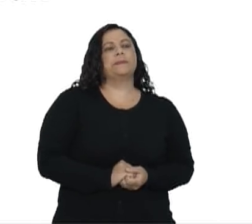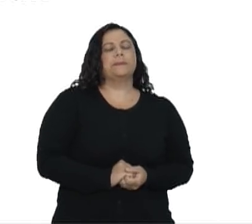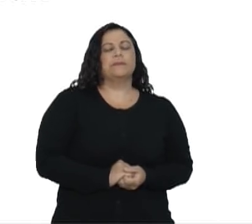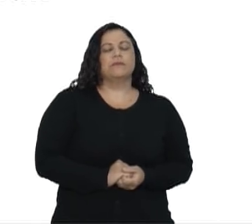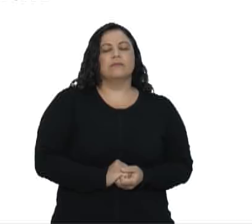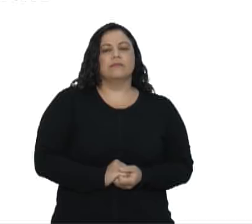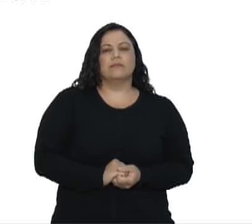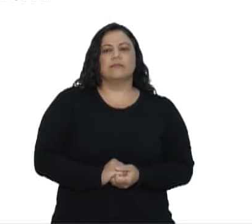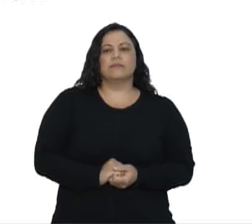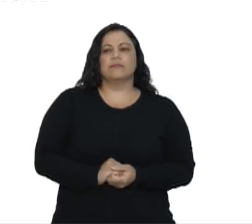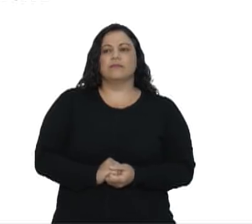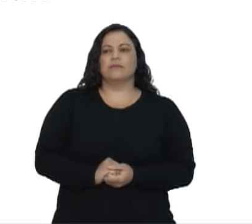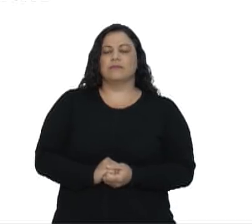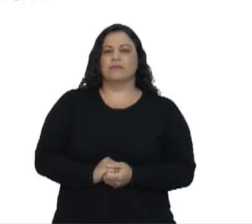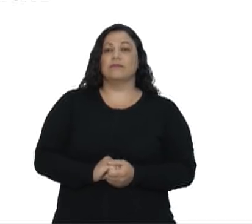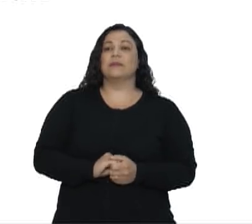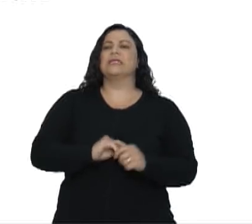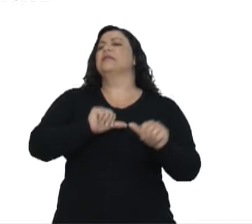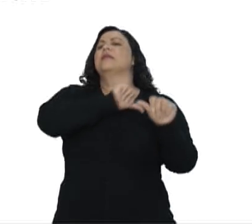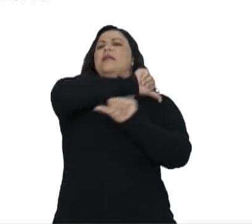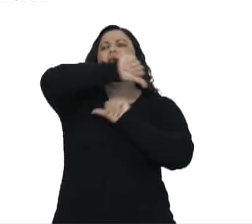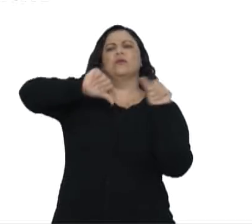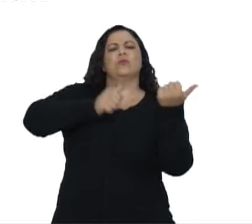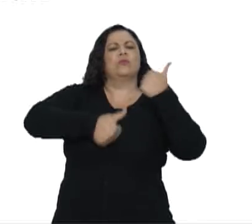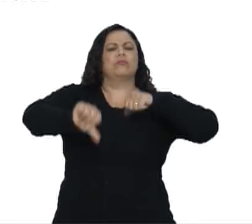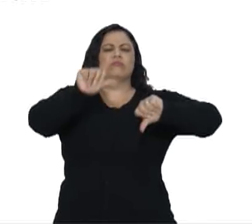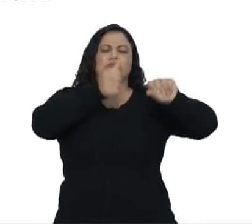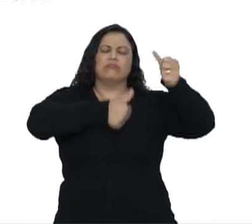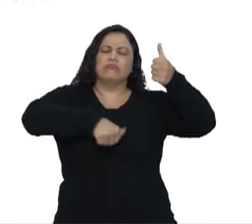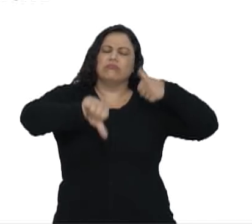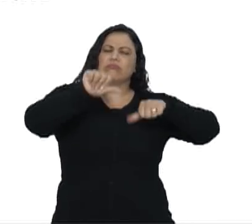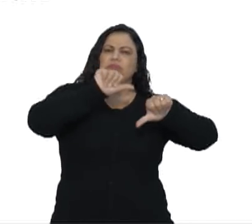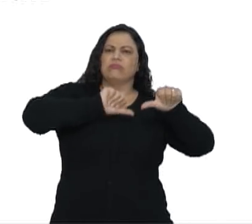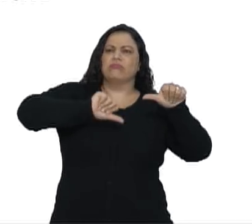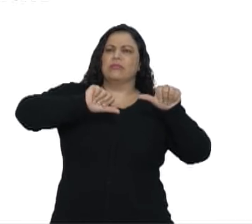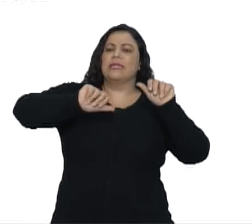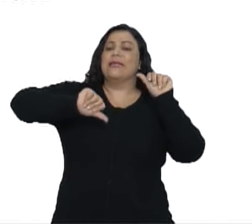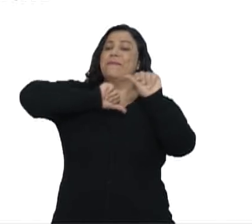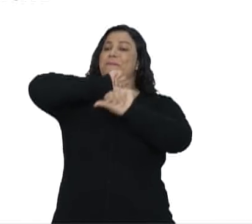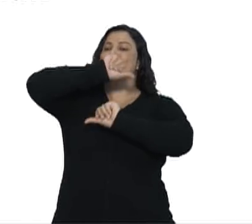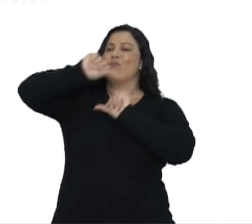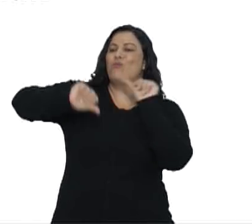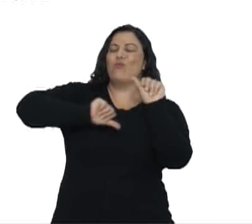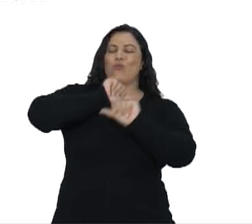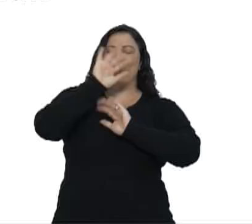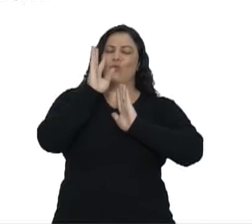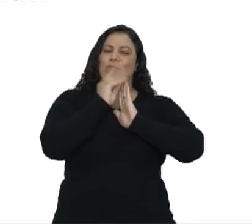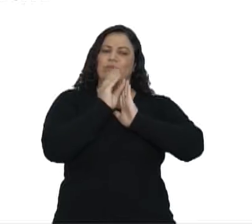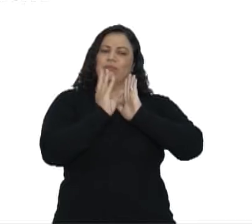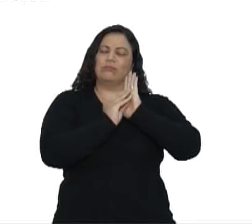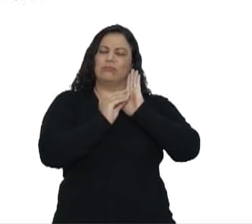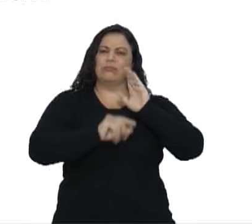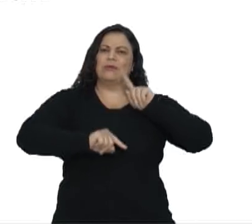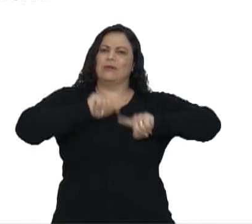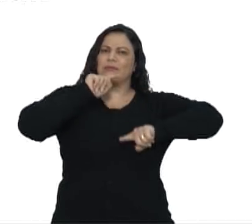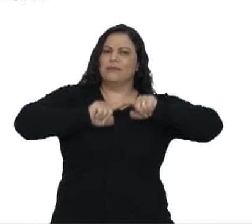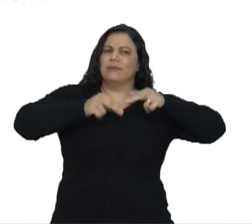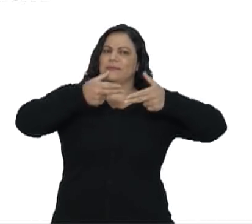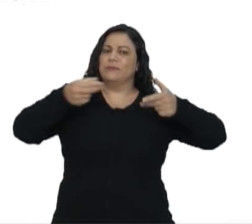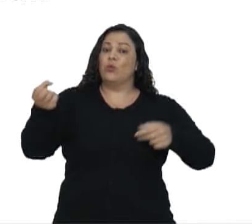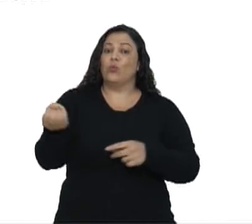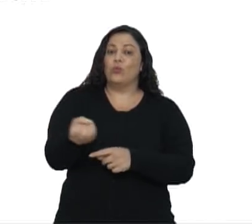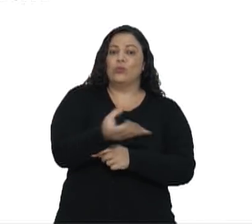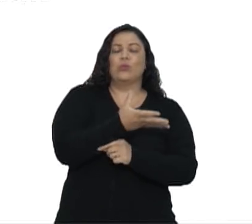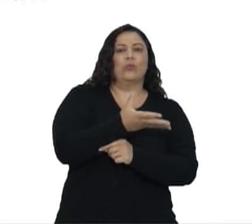são aquelas que alteram a composição do material, produzindo um novo